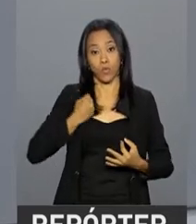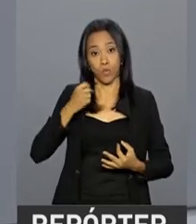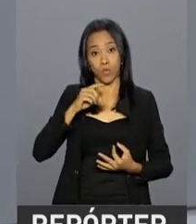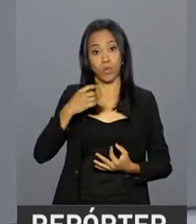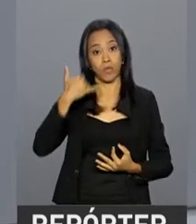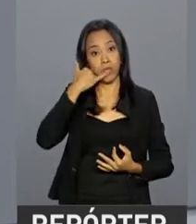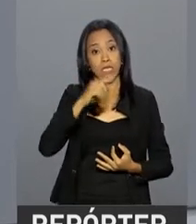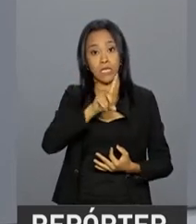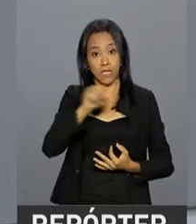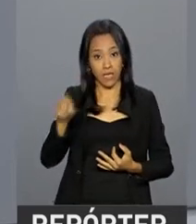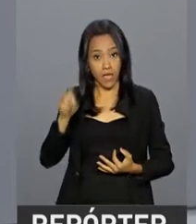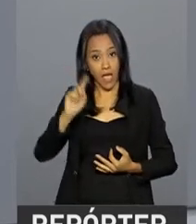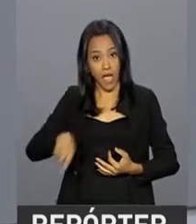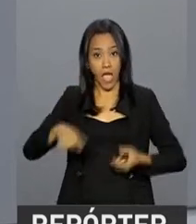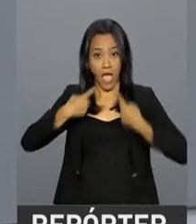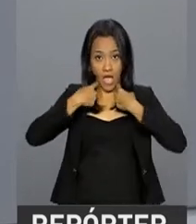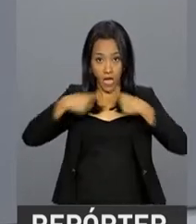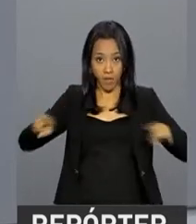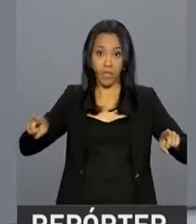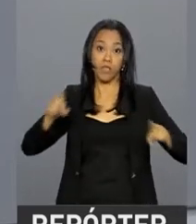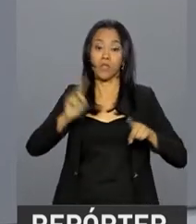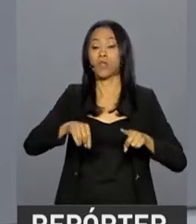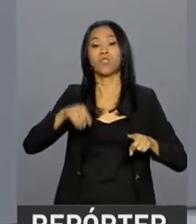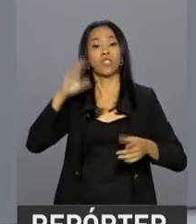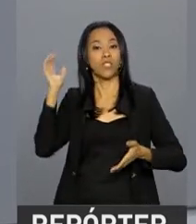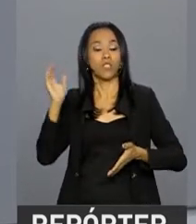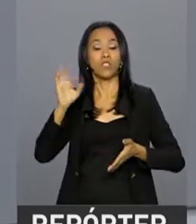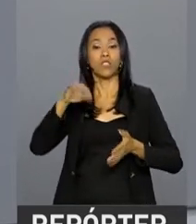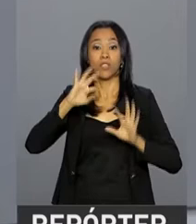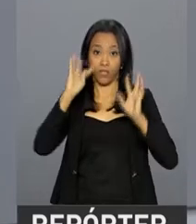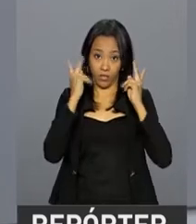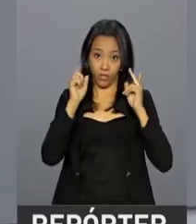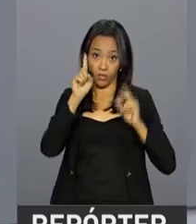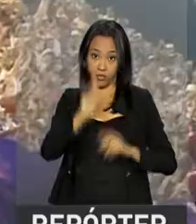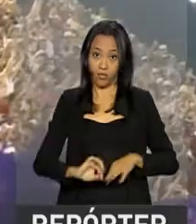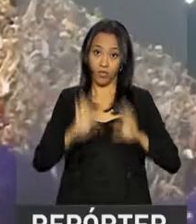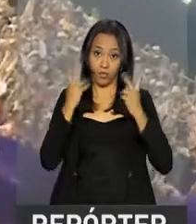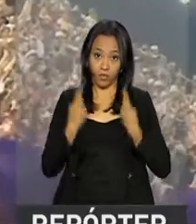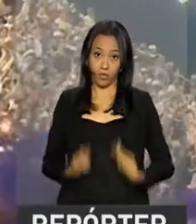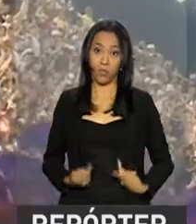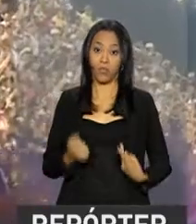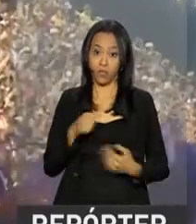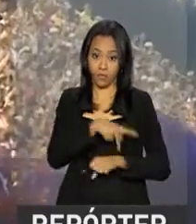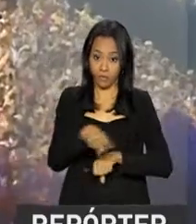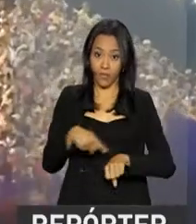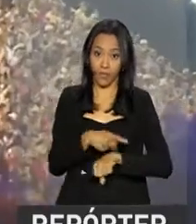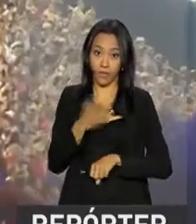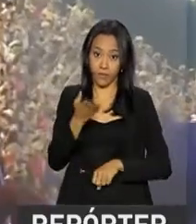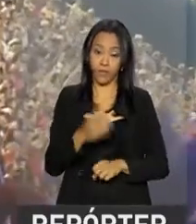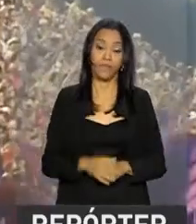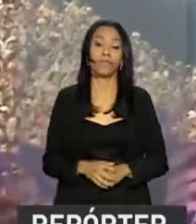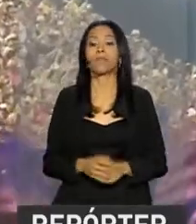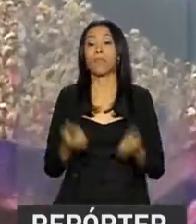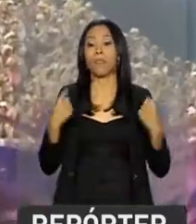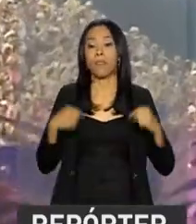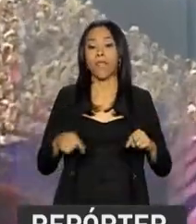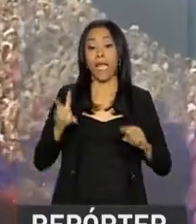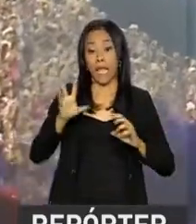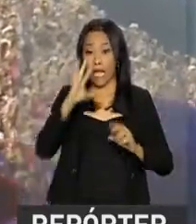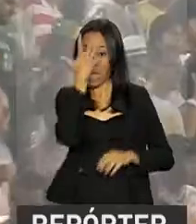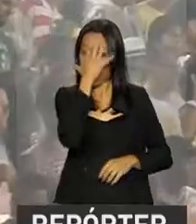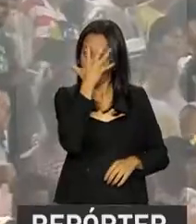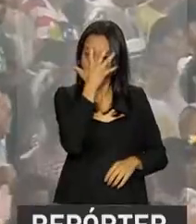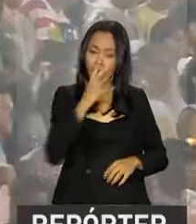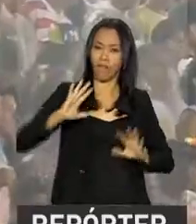principal canal de denúncia de violações de direitos humanos do país carnaval é época de festa e diversão